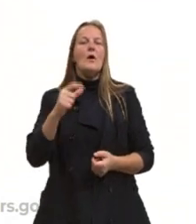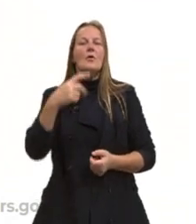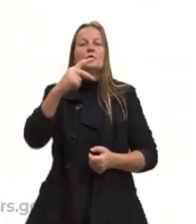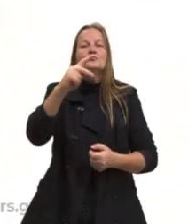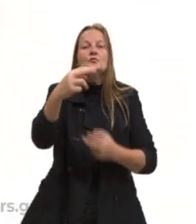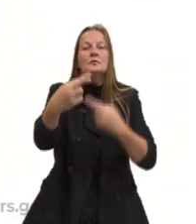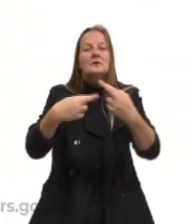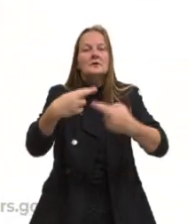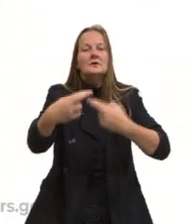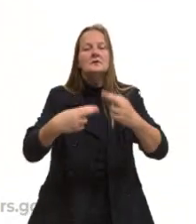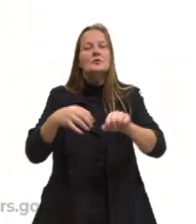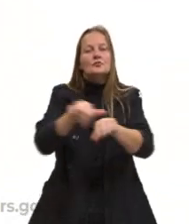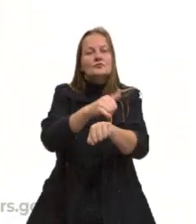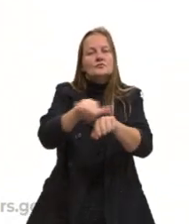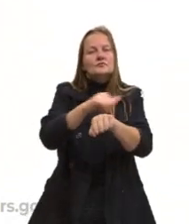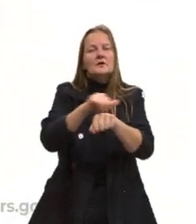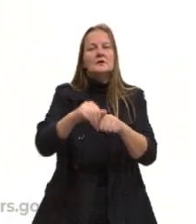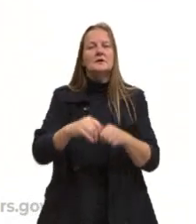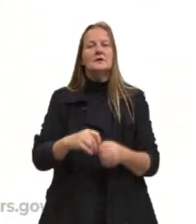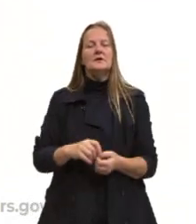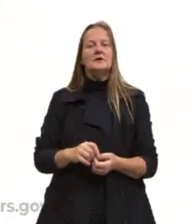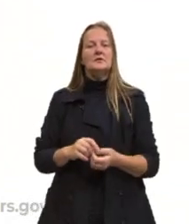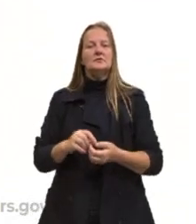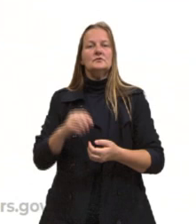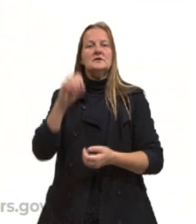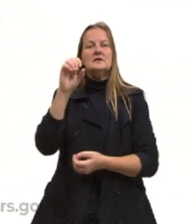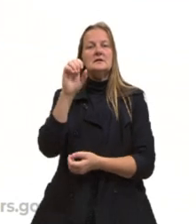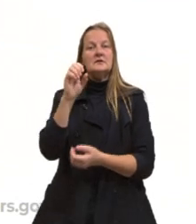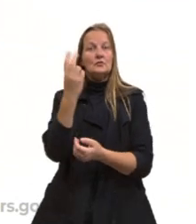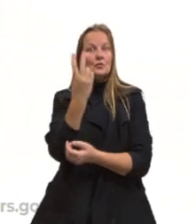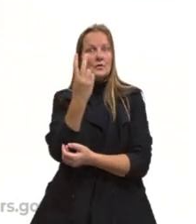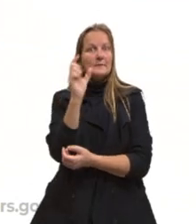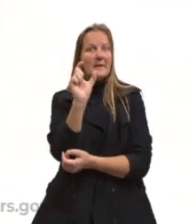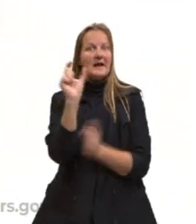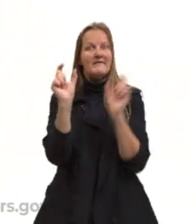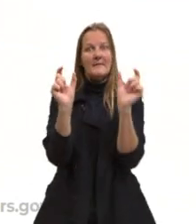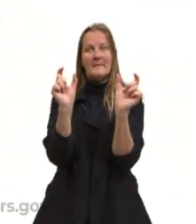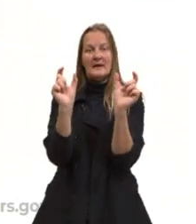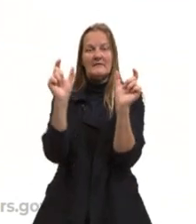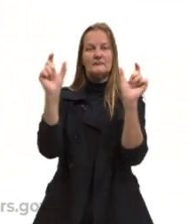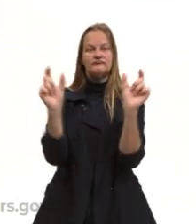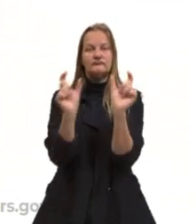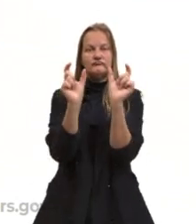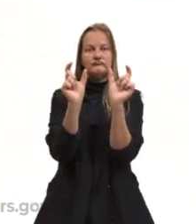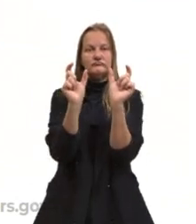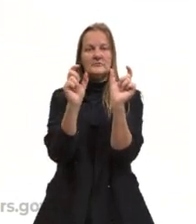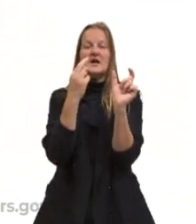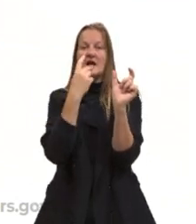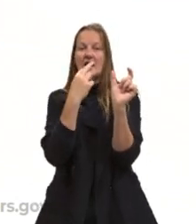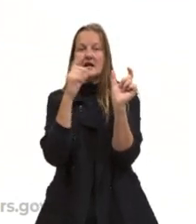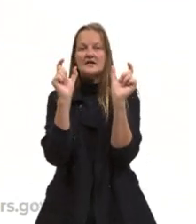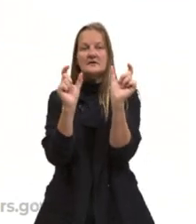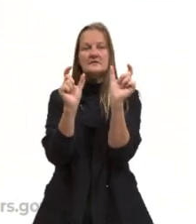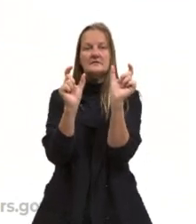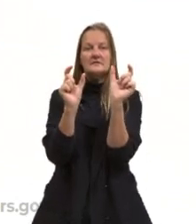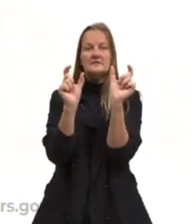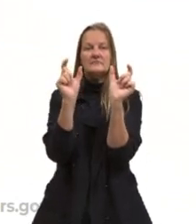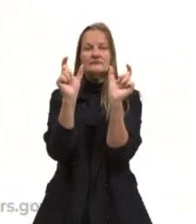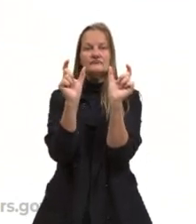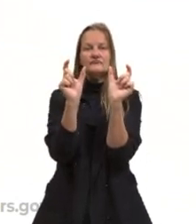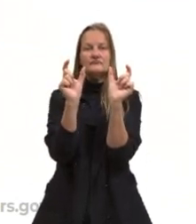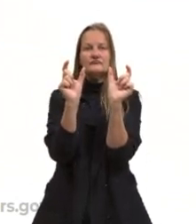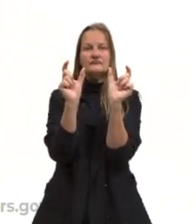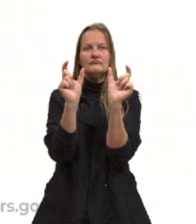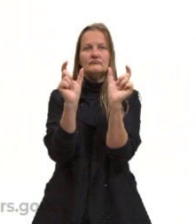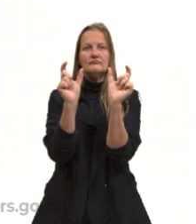a sua relação com as técnicas de esquina em esquina em UPA dois novos nomes em inglês skimming e